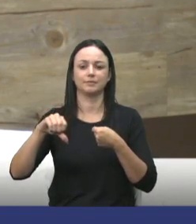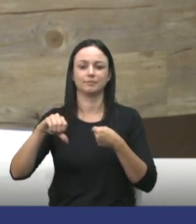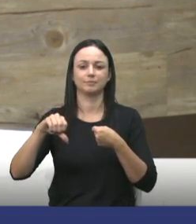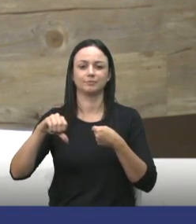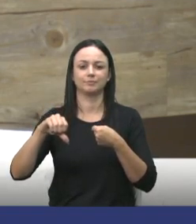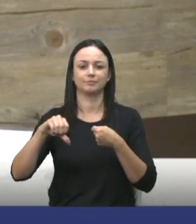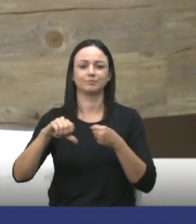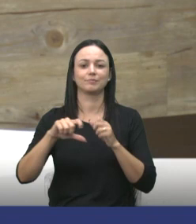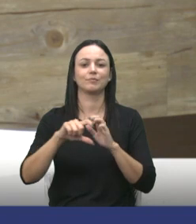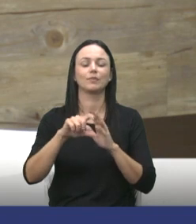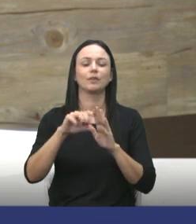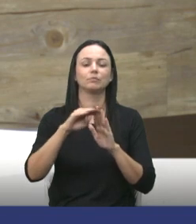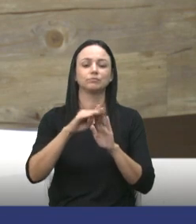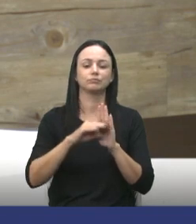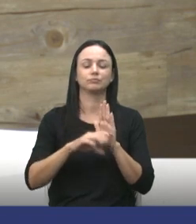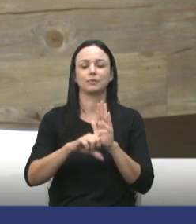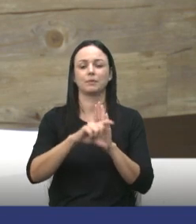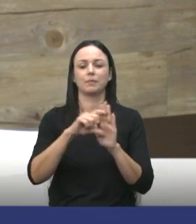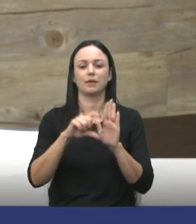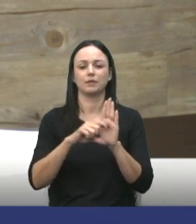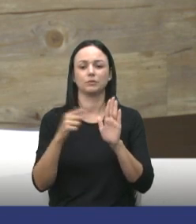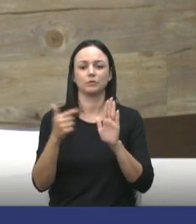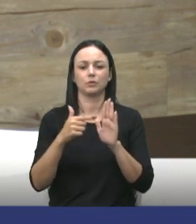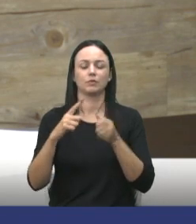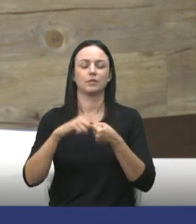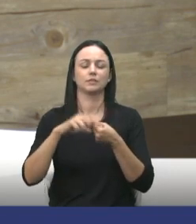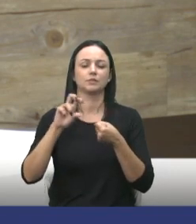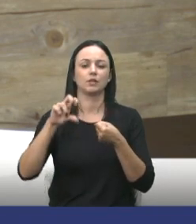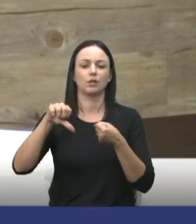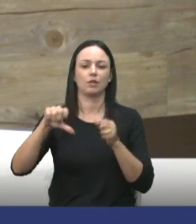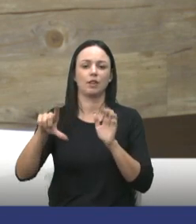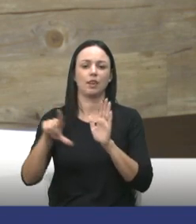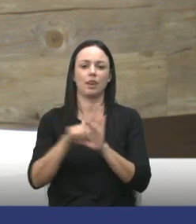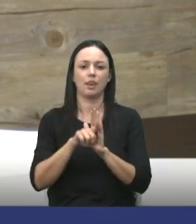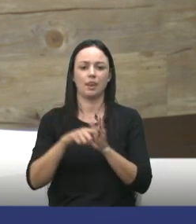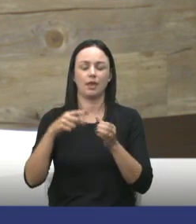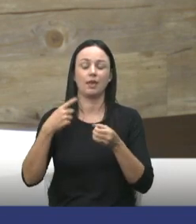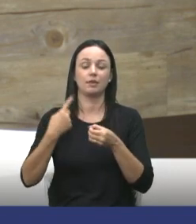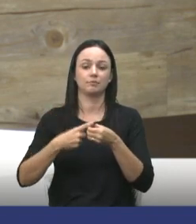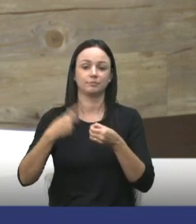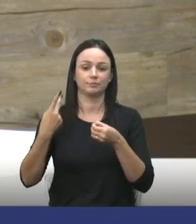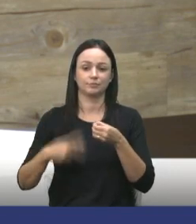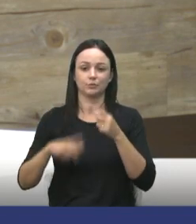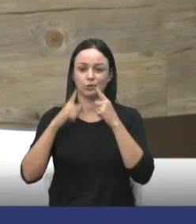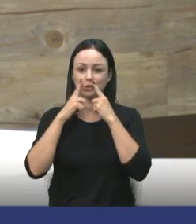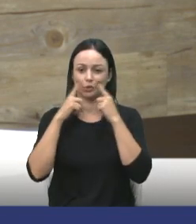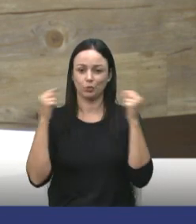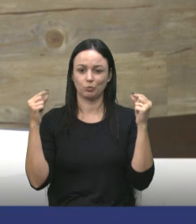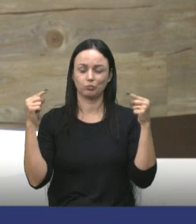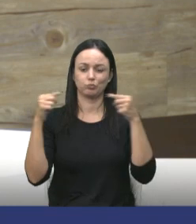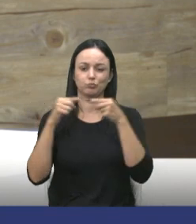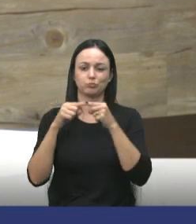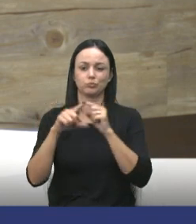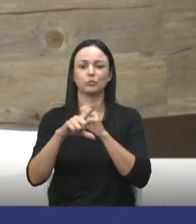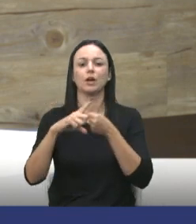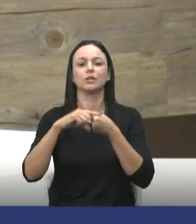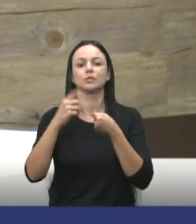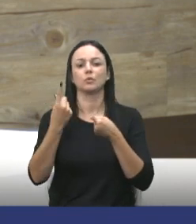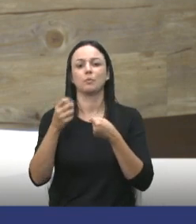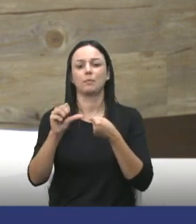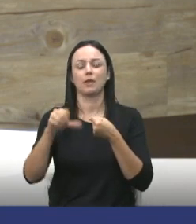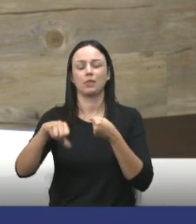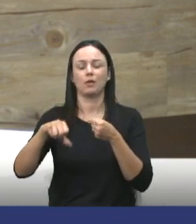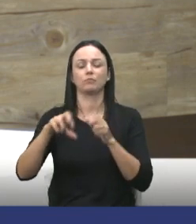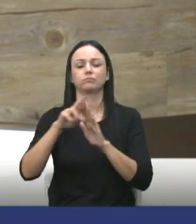termos do parágrafo 2º do artigo 59 da Lei Orgânica do Município de Jaú, combinado com o artigo 169 do